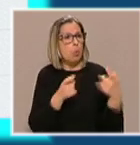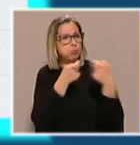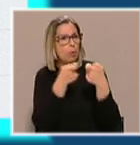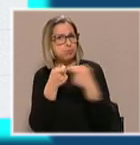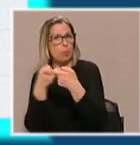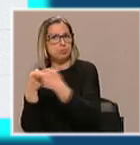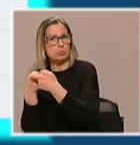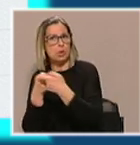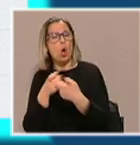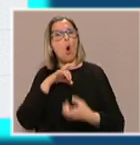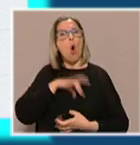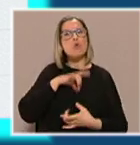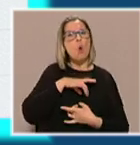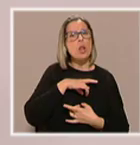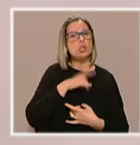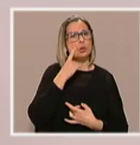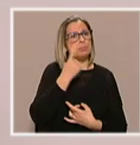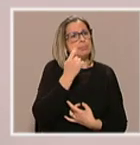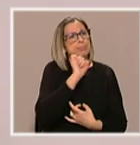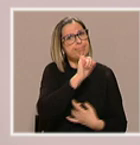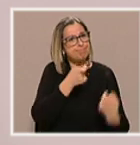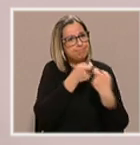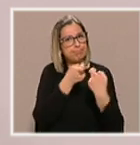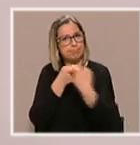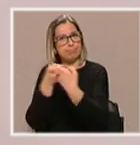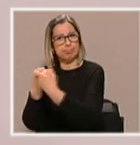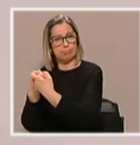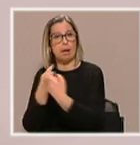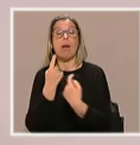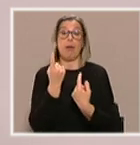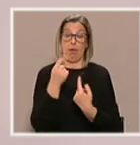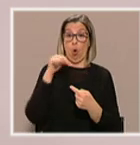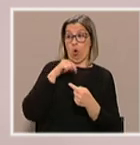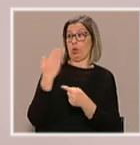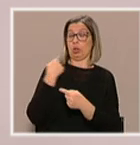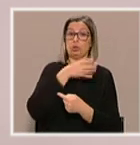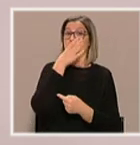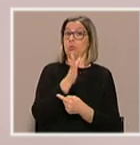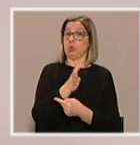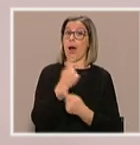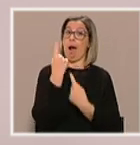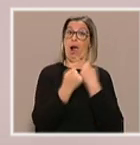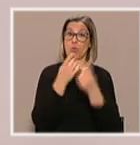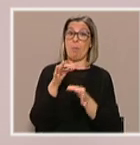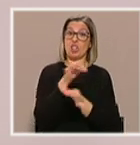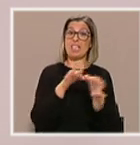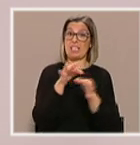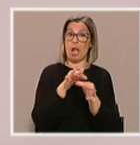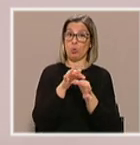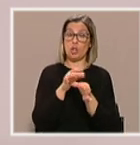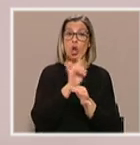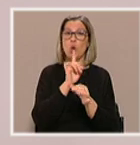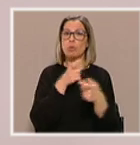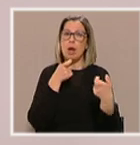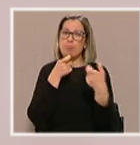Também verificamos ao longo da aula 2 que algumas das células não apresentavam receptores específicos na